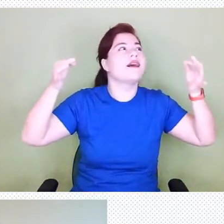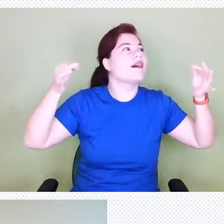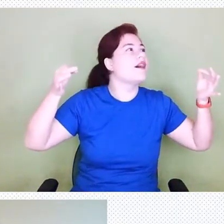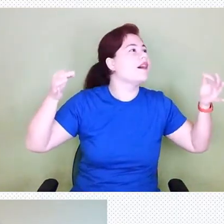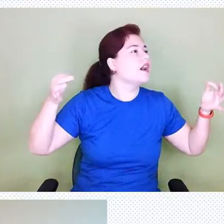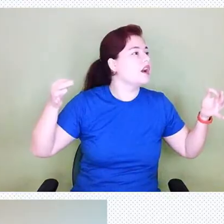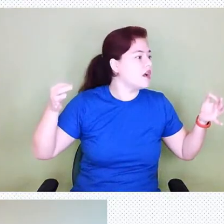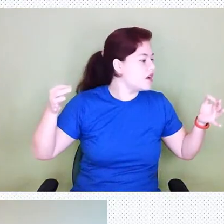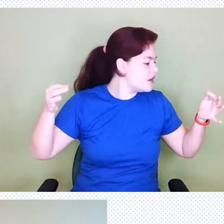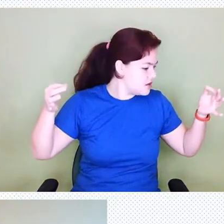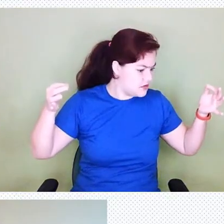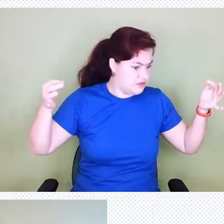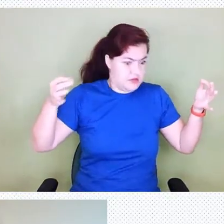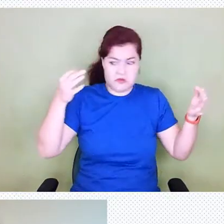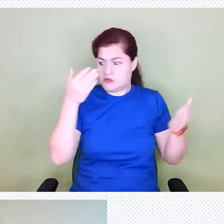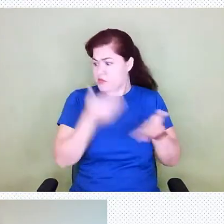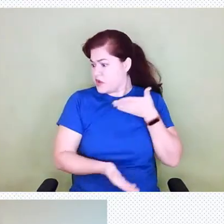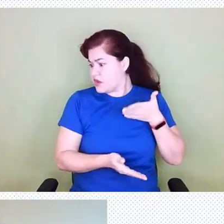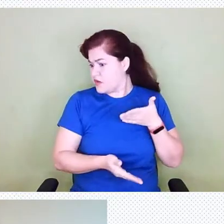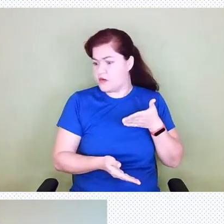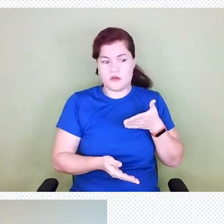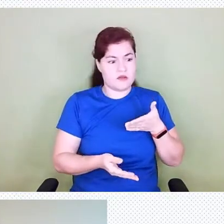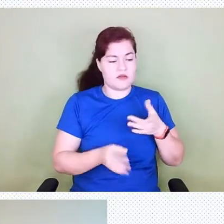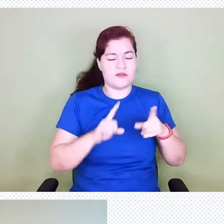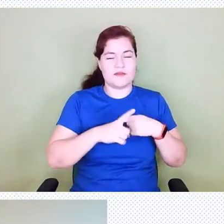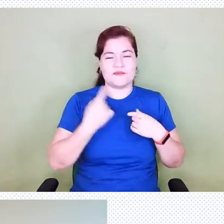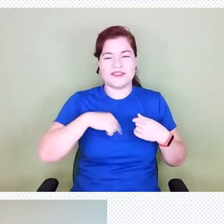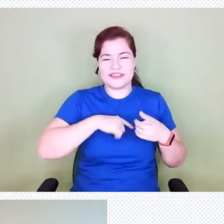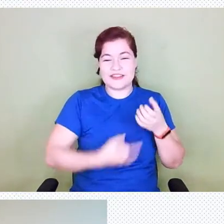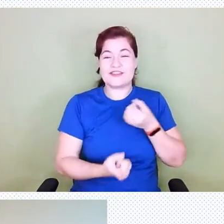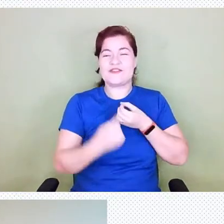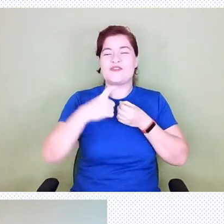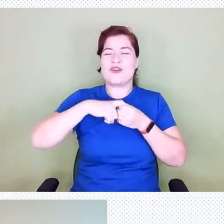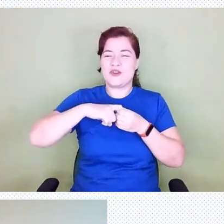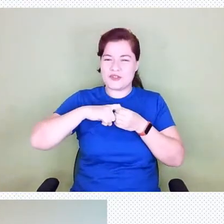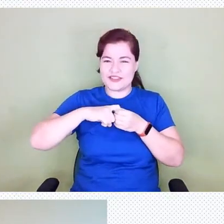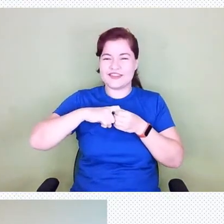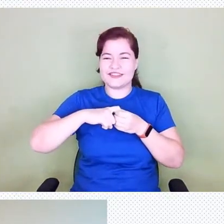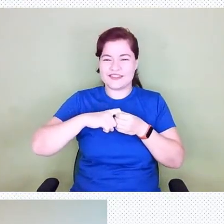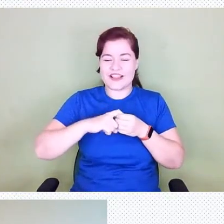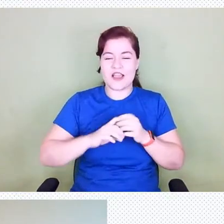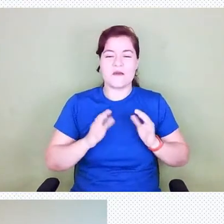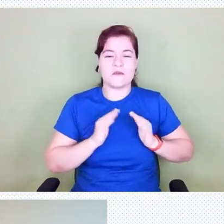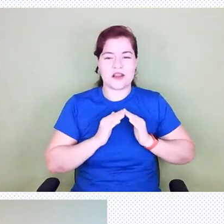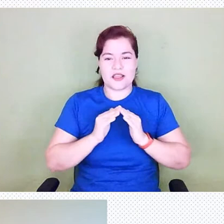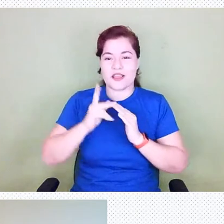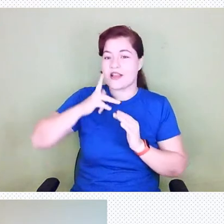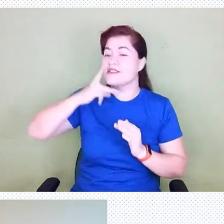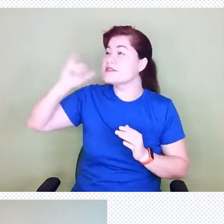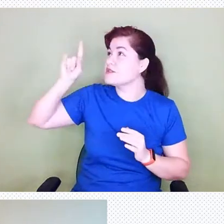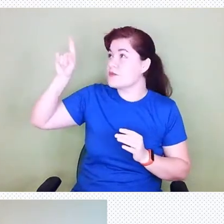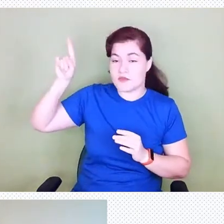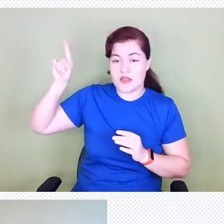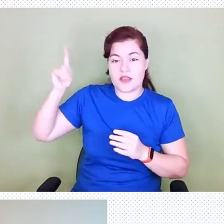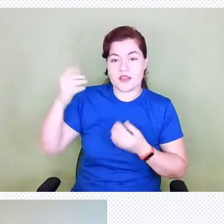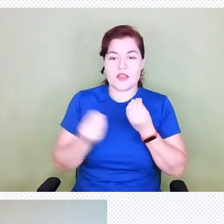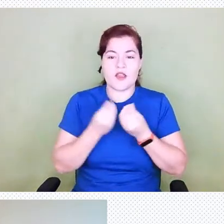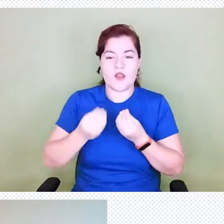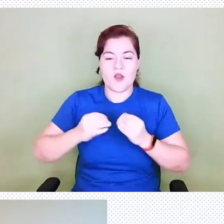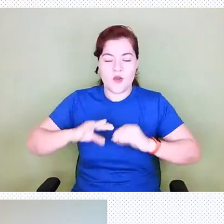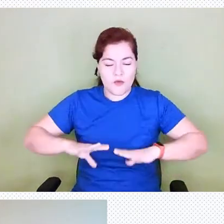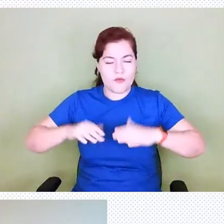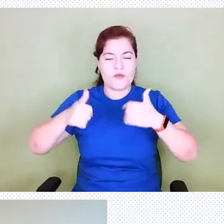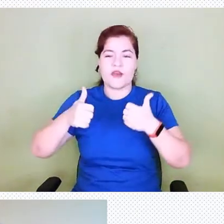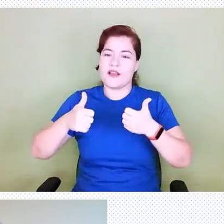ilusórios, fantasiosos, mas nós vamos retornar à casa paterna de maneira